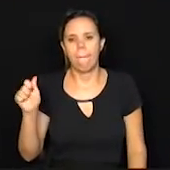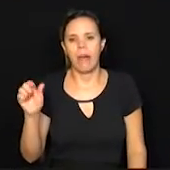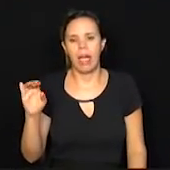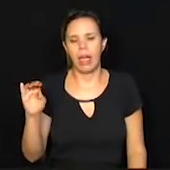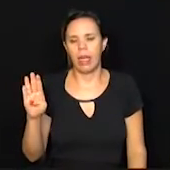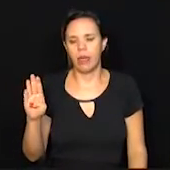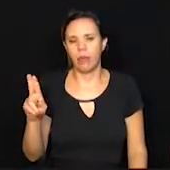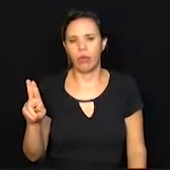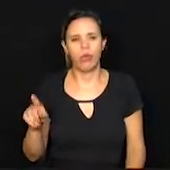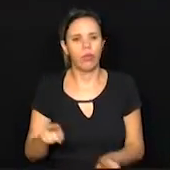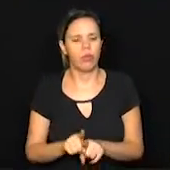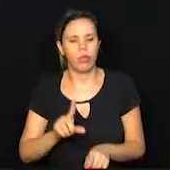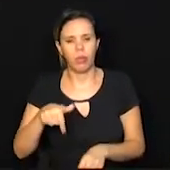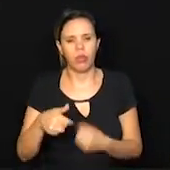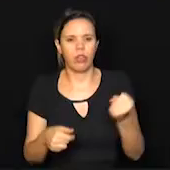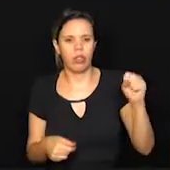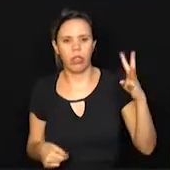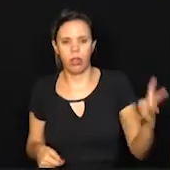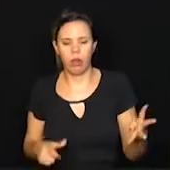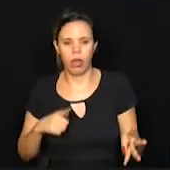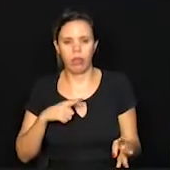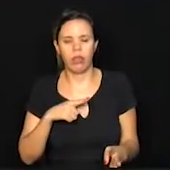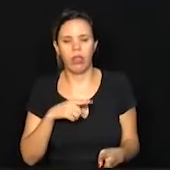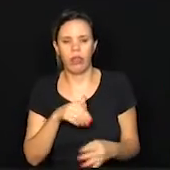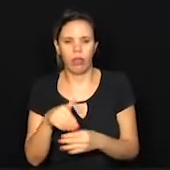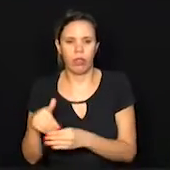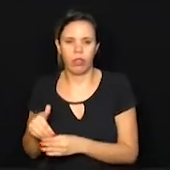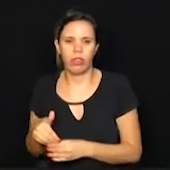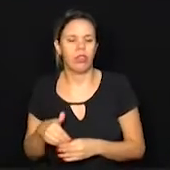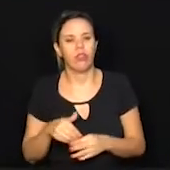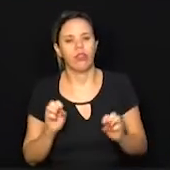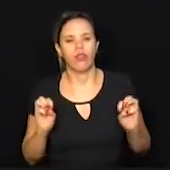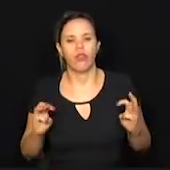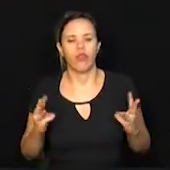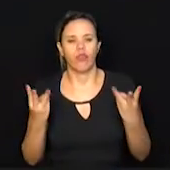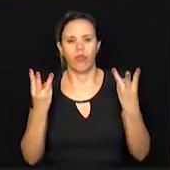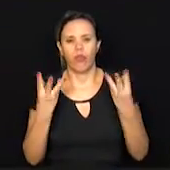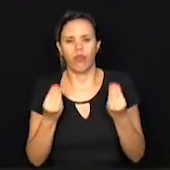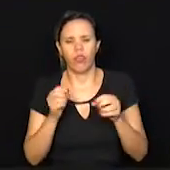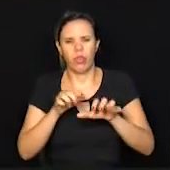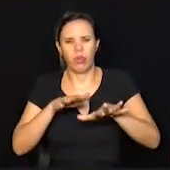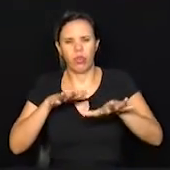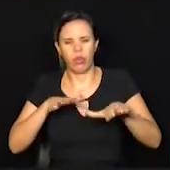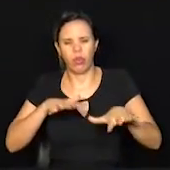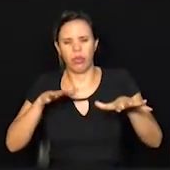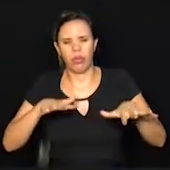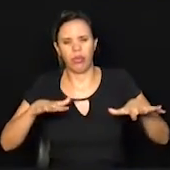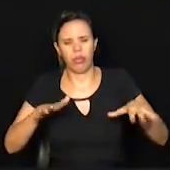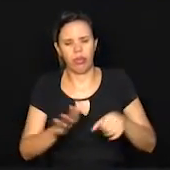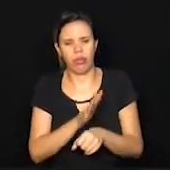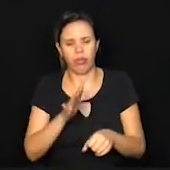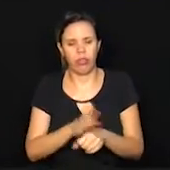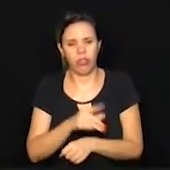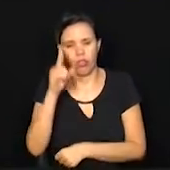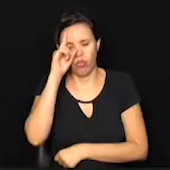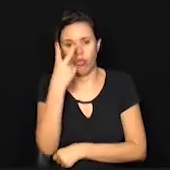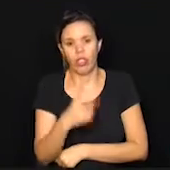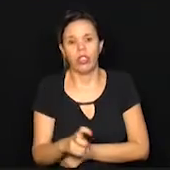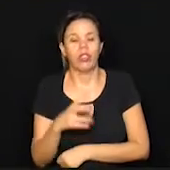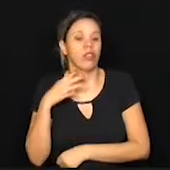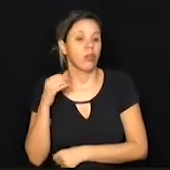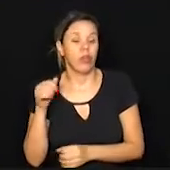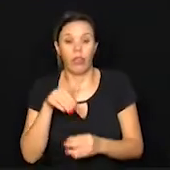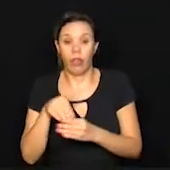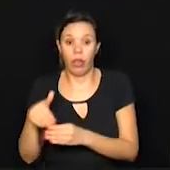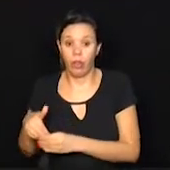é a campanha das diretas que a gente vê aqueles comícios com muita gente mas no dia vinte e cinco de Abril quando